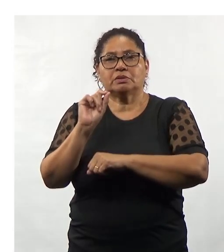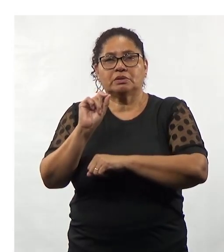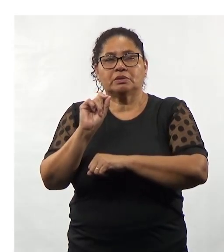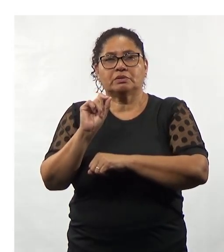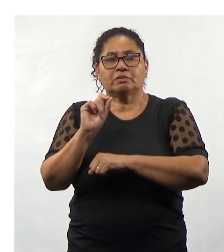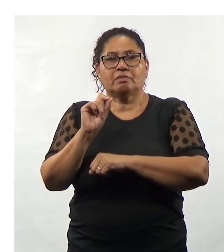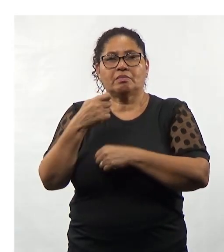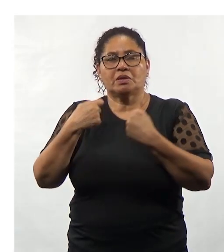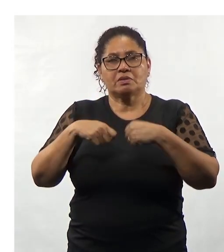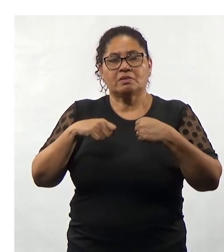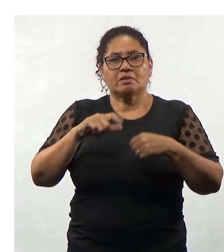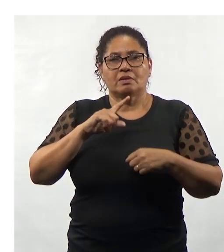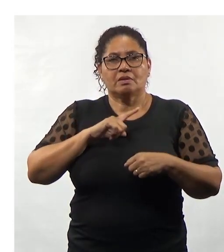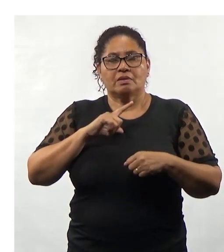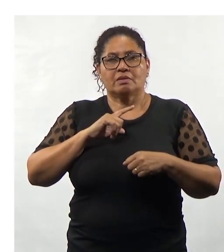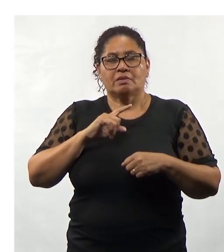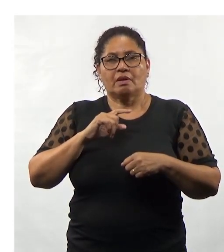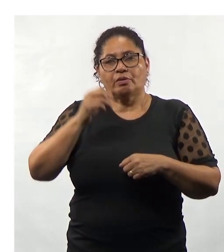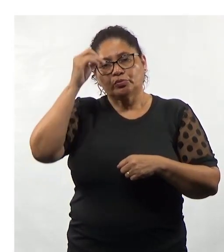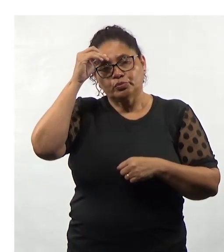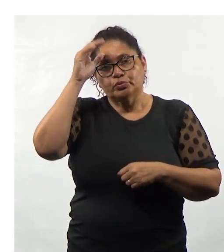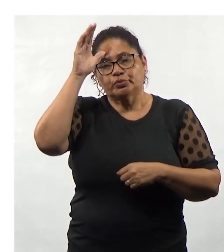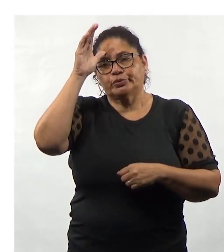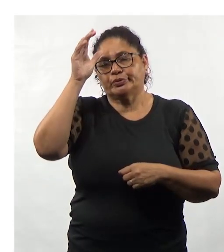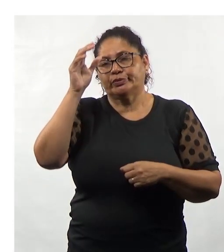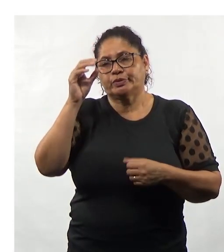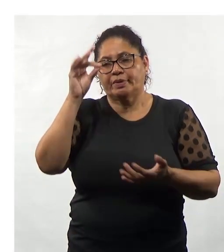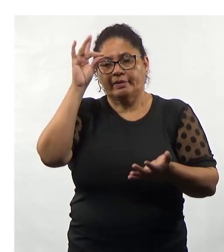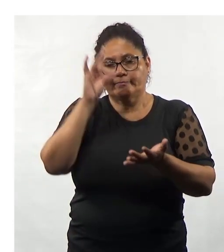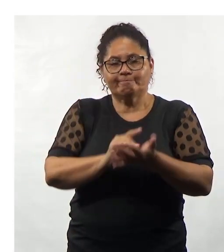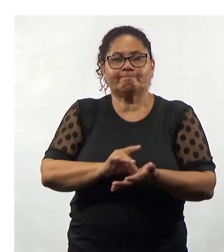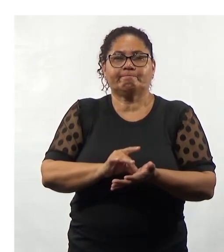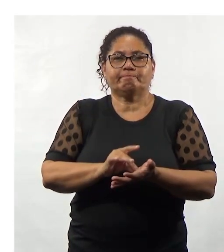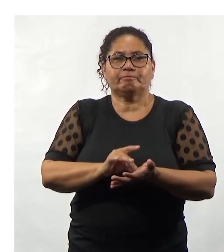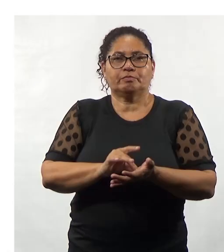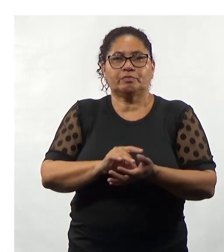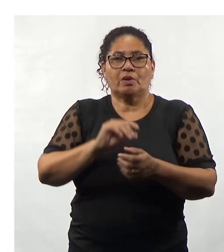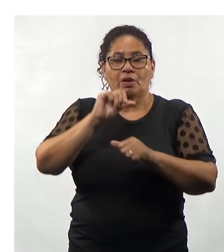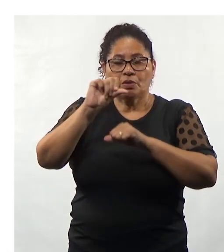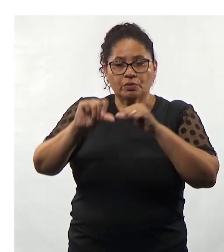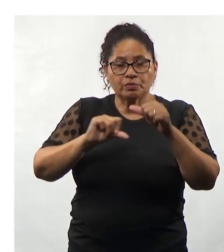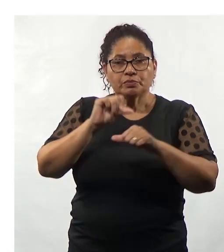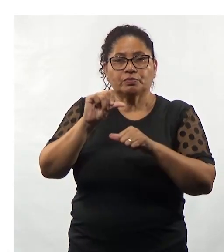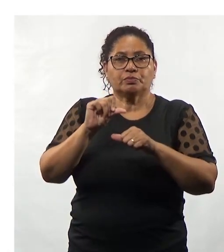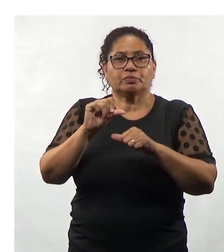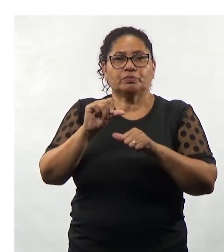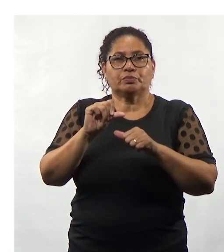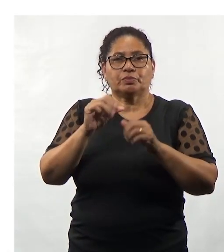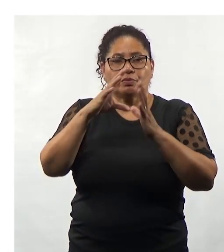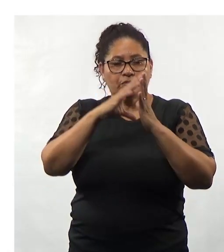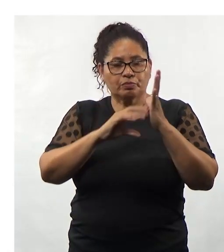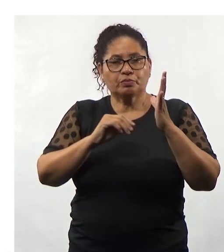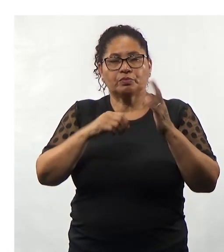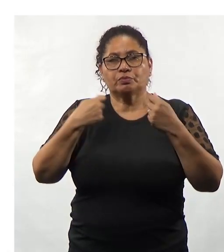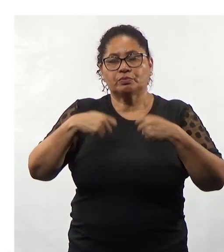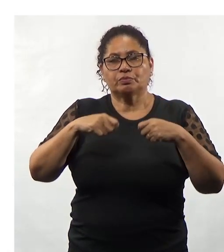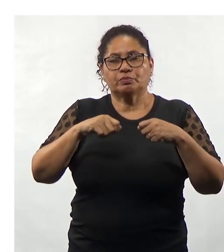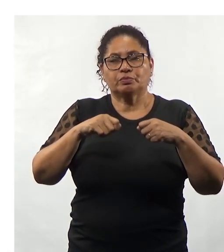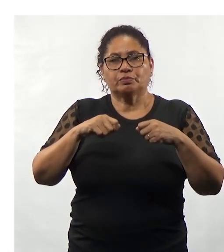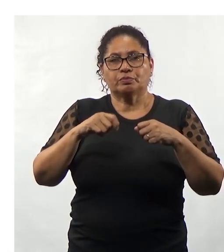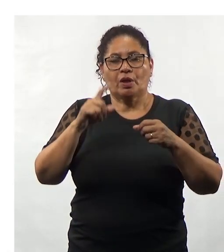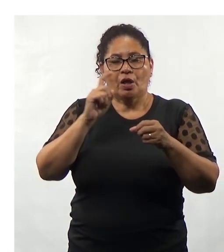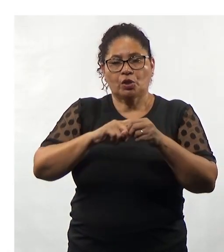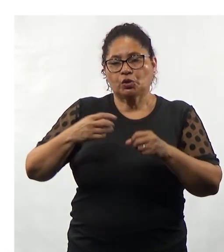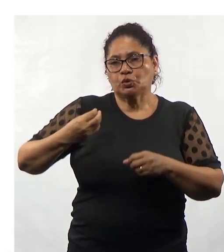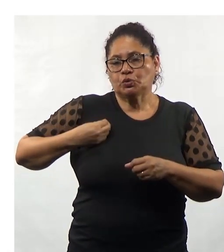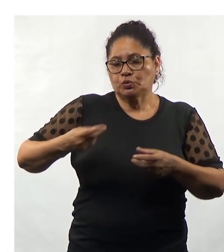tem condições, né? Conhecimento para poder validar isso. Após rodar o modelo pela primeira vez, deve-se dar o retorno da